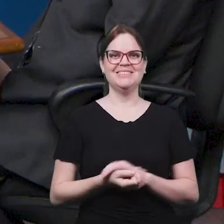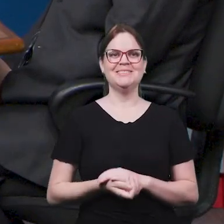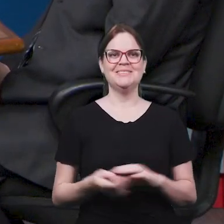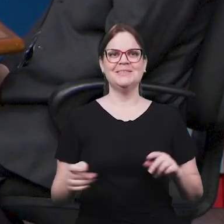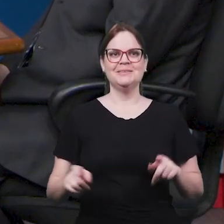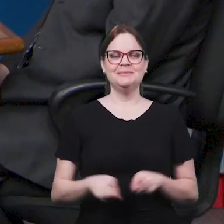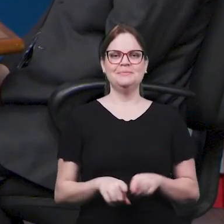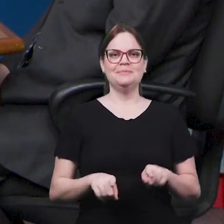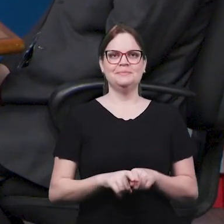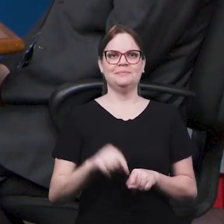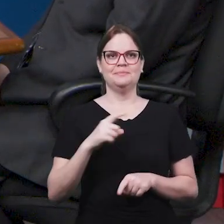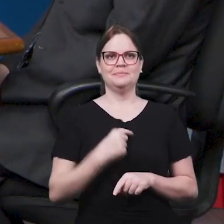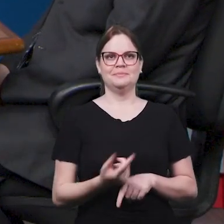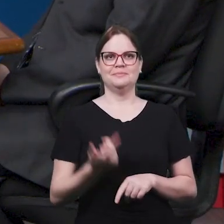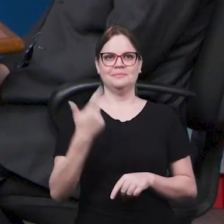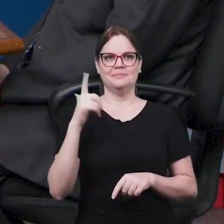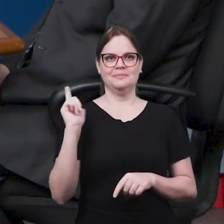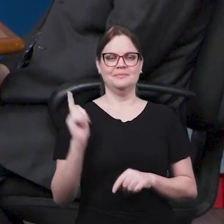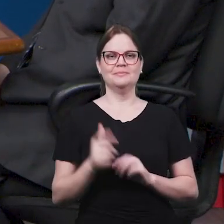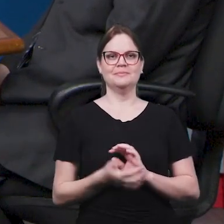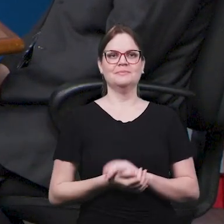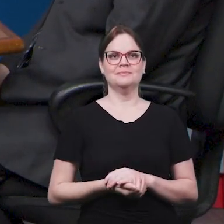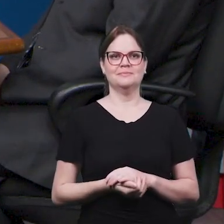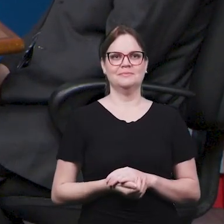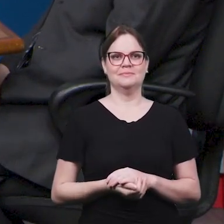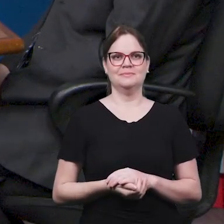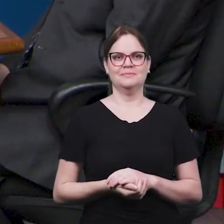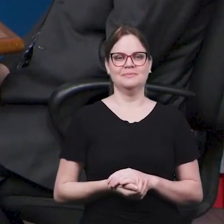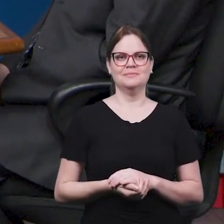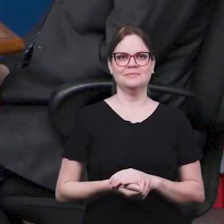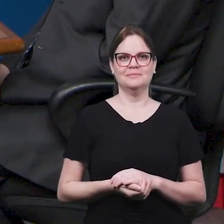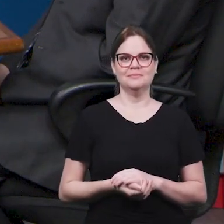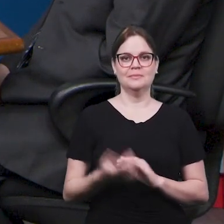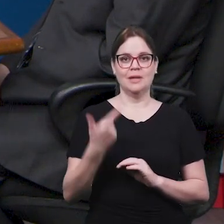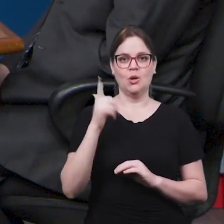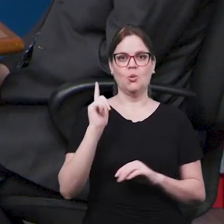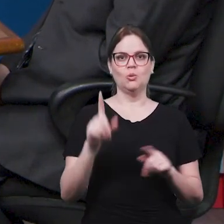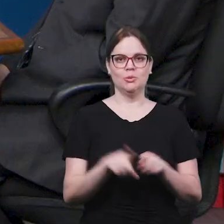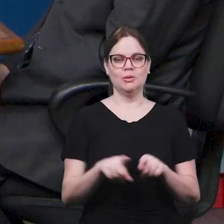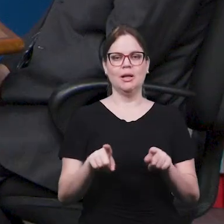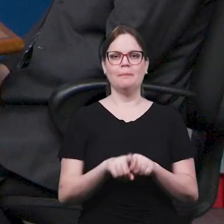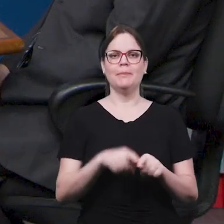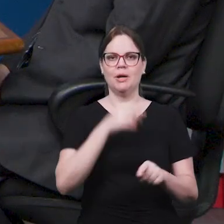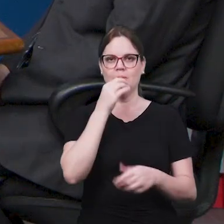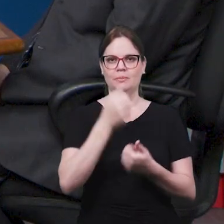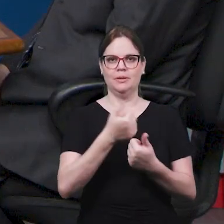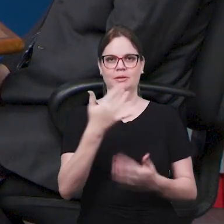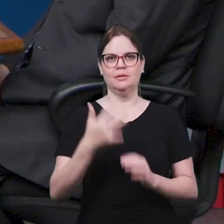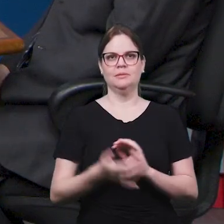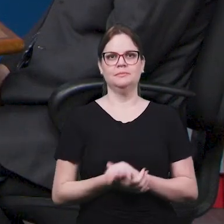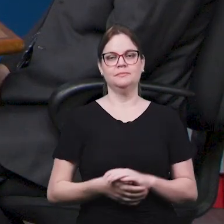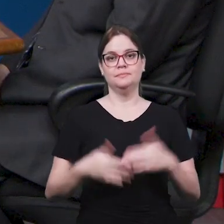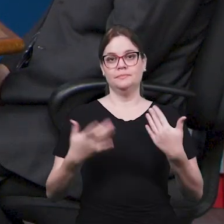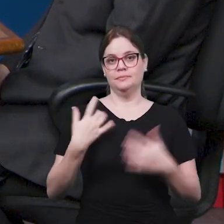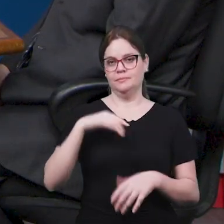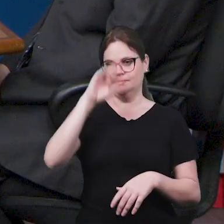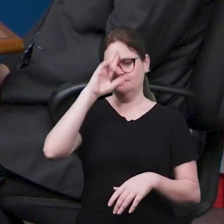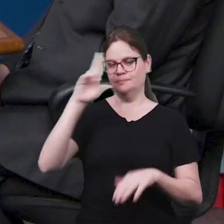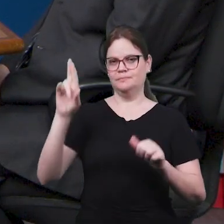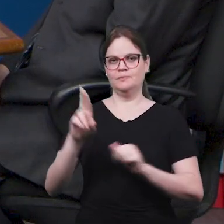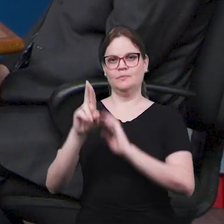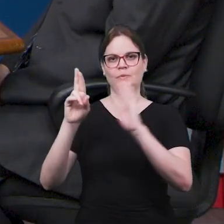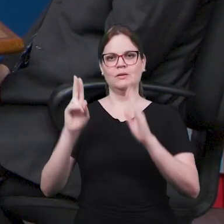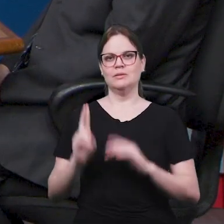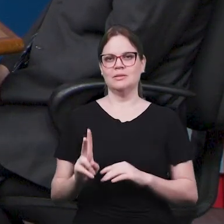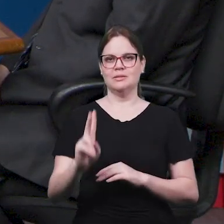Temos também outro aqui, um comentário que foi feito, nós achamos muito interessante. O Senhor seja sempre glorificado